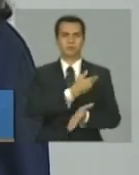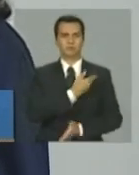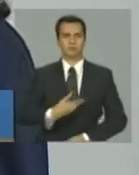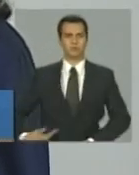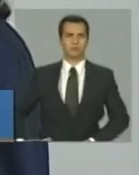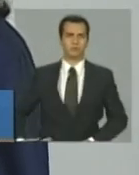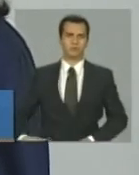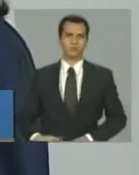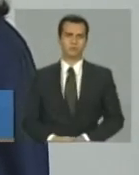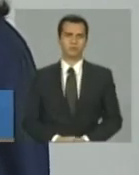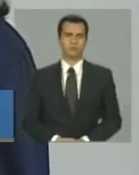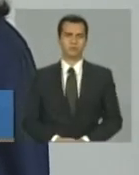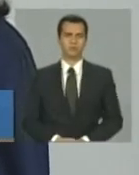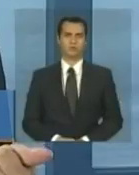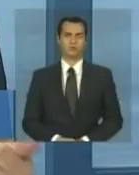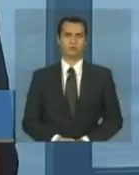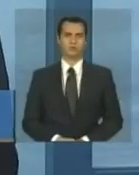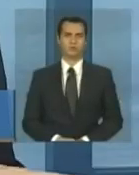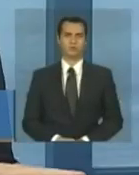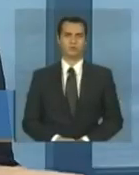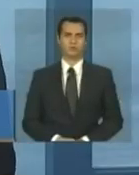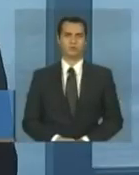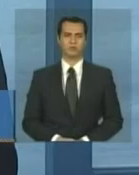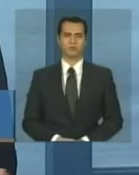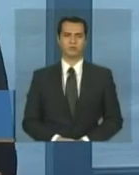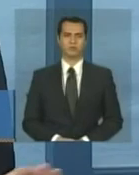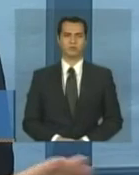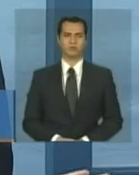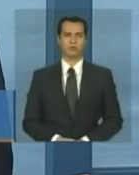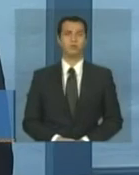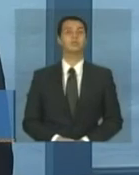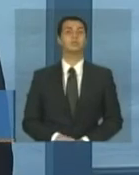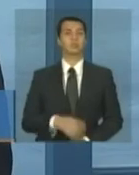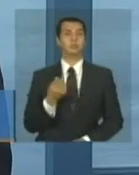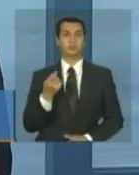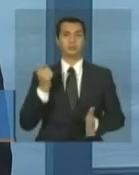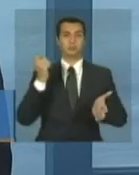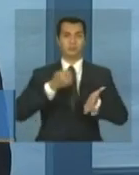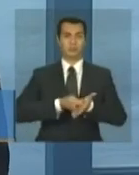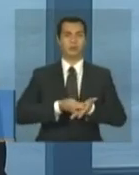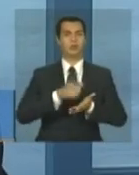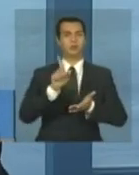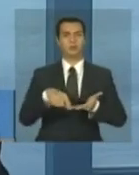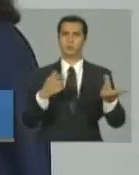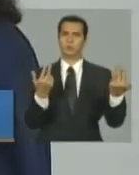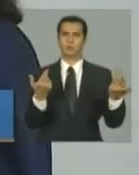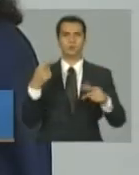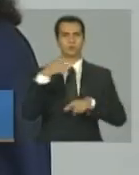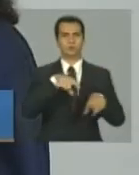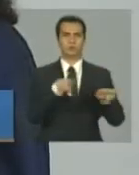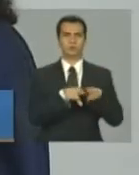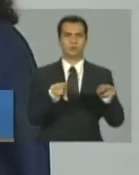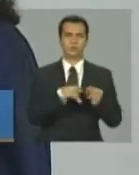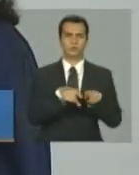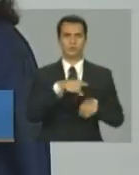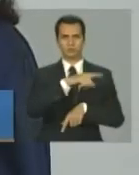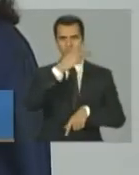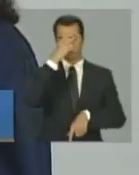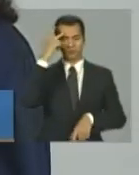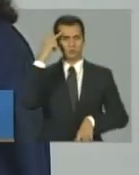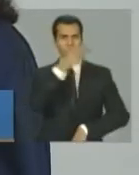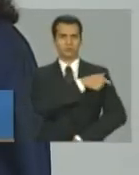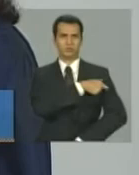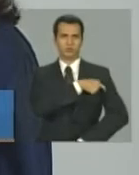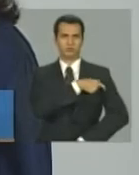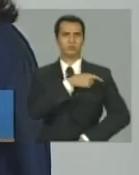à conta do programa Bolsa Família e esse essa cimento Vale também esse esquema Vale também para a gente É sim no mesmo Artigo